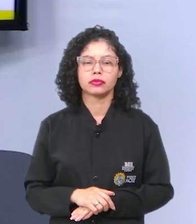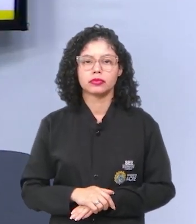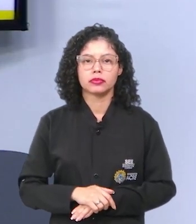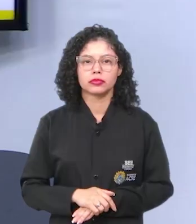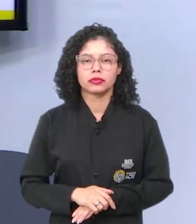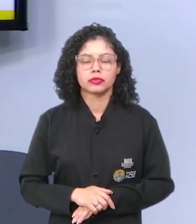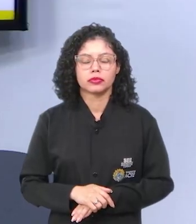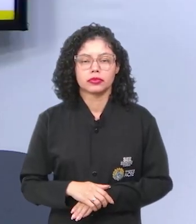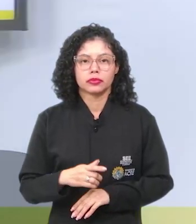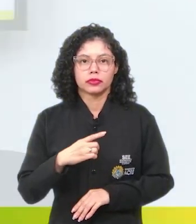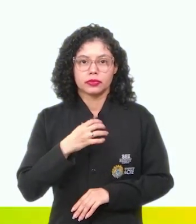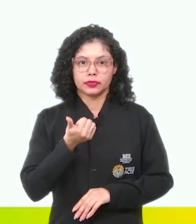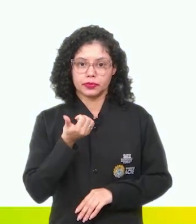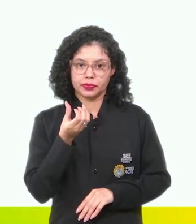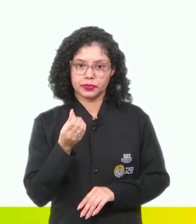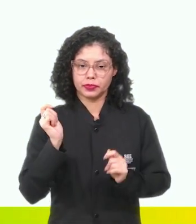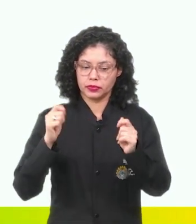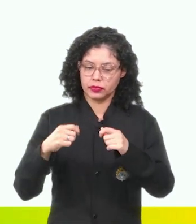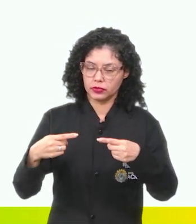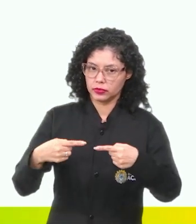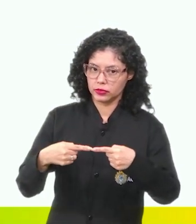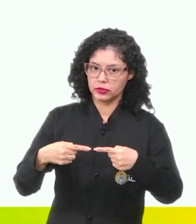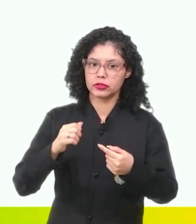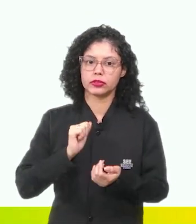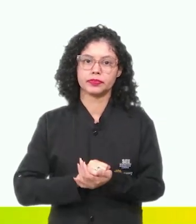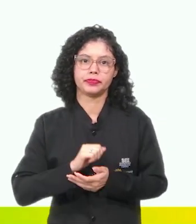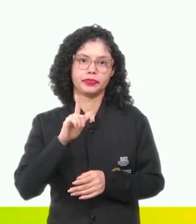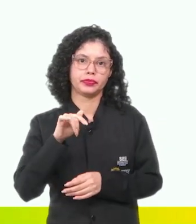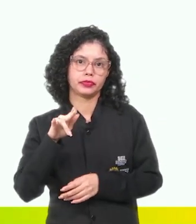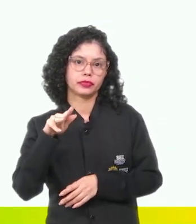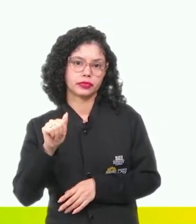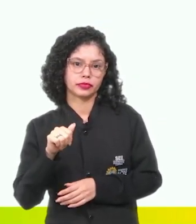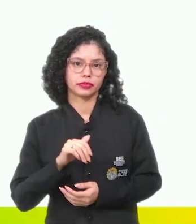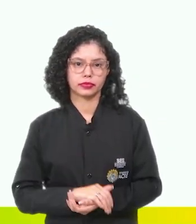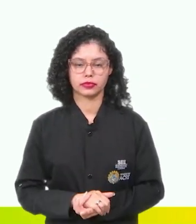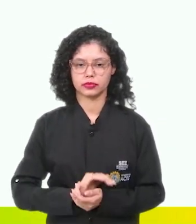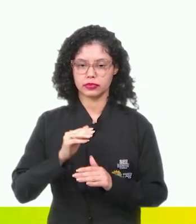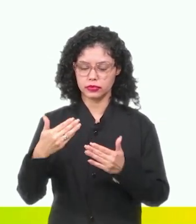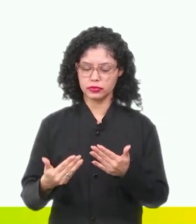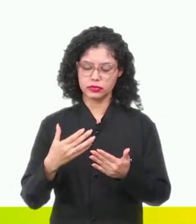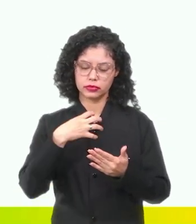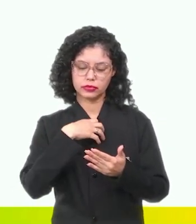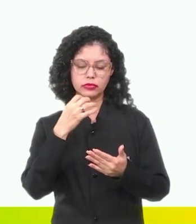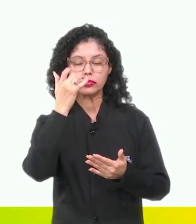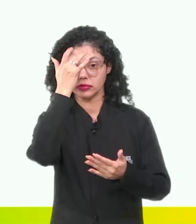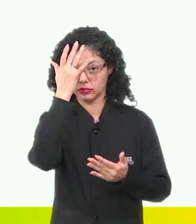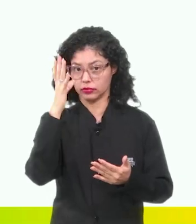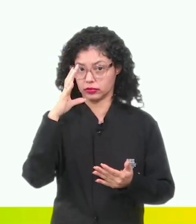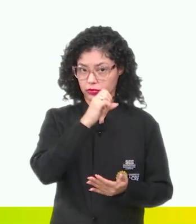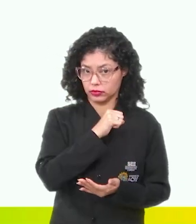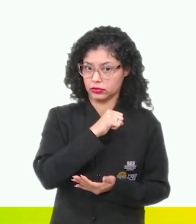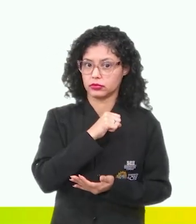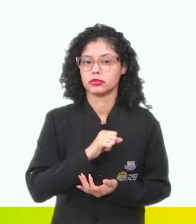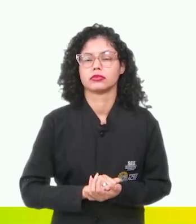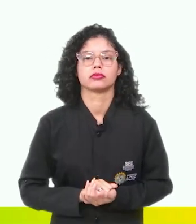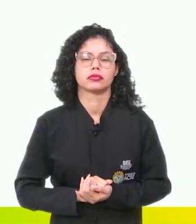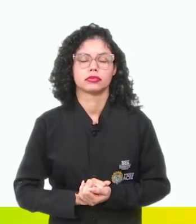Então, existe 16 possíveis combinações entre os gametas. Qual é o jeito mais rápido de fazer,